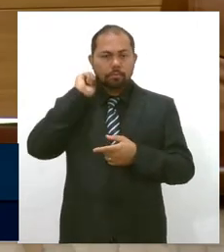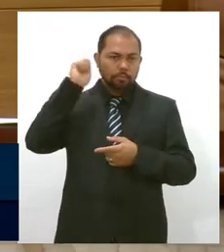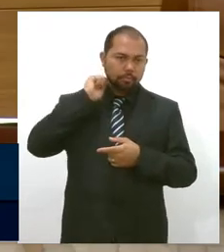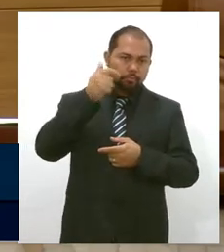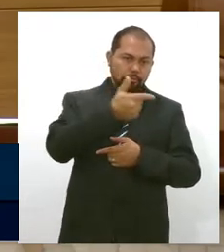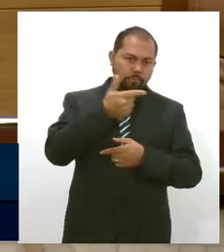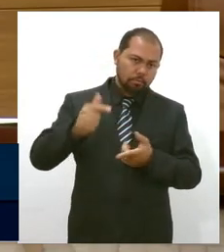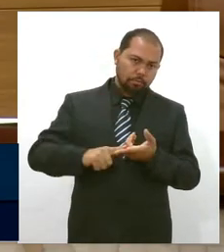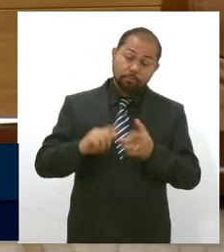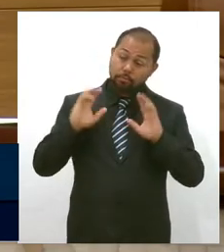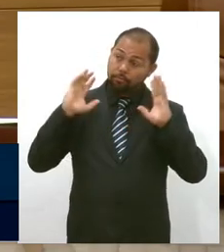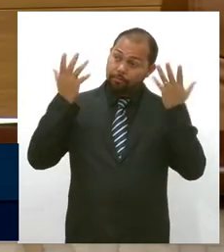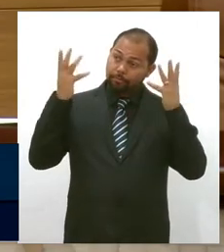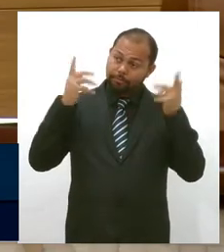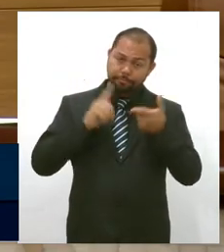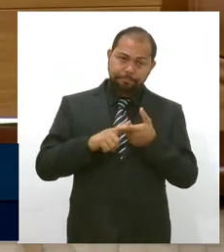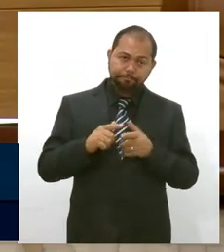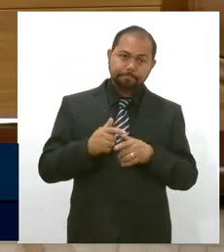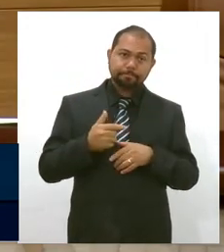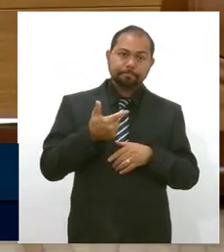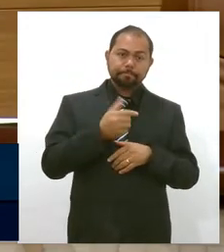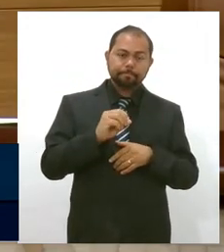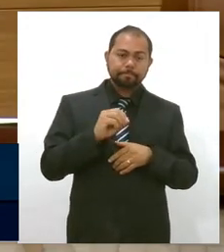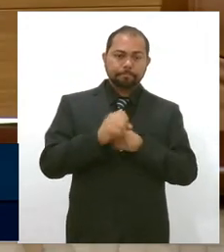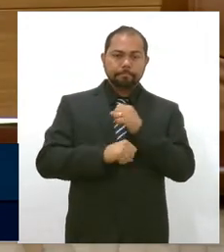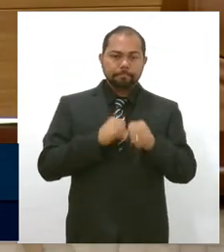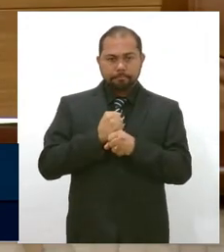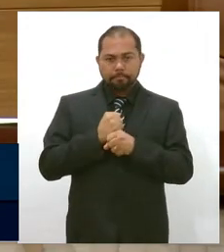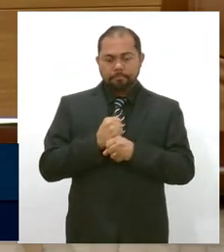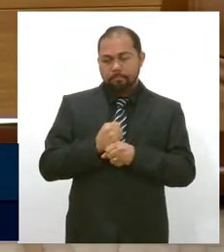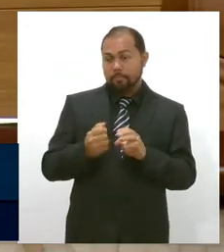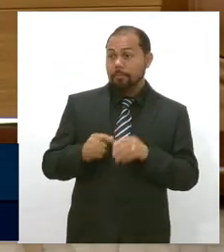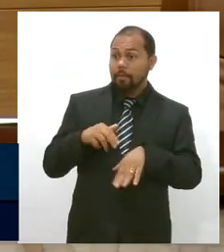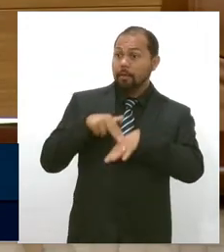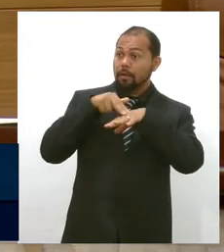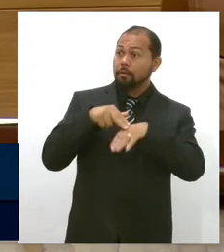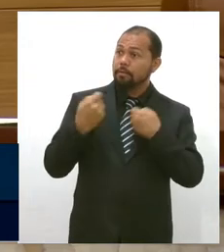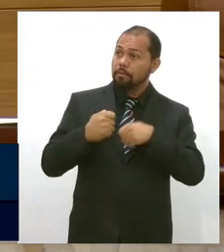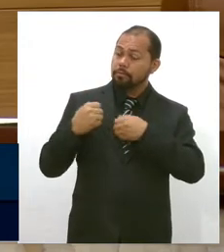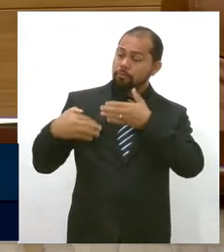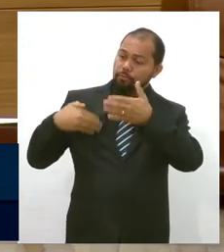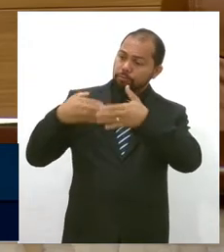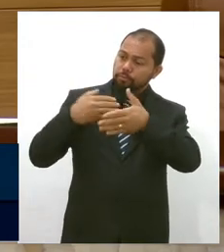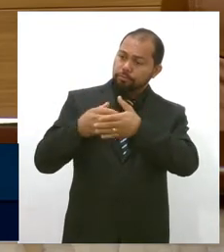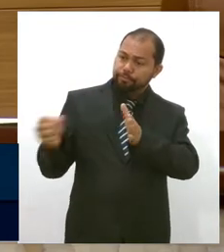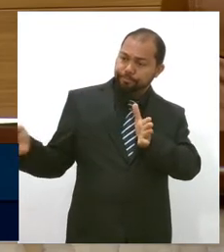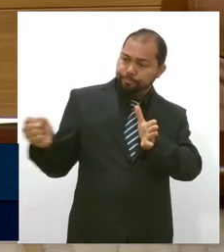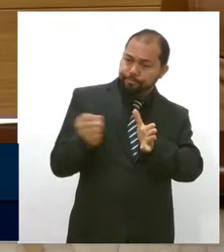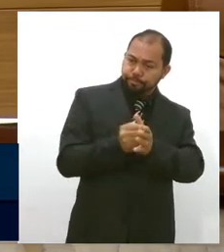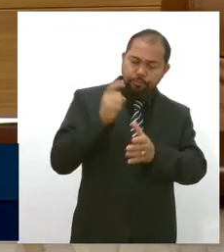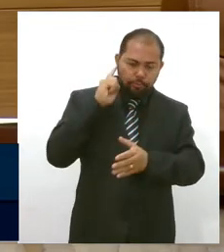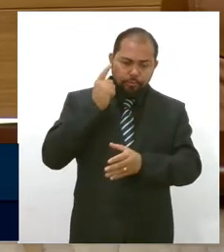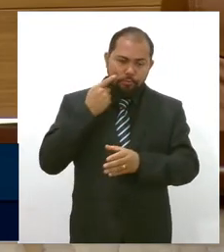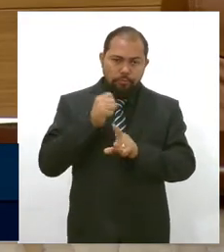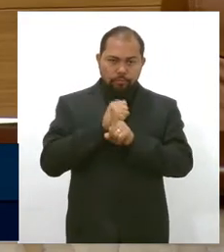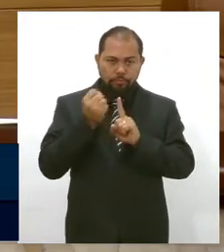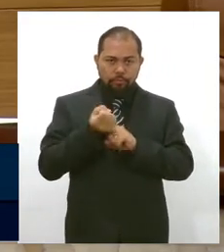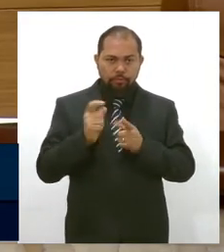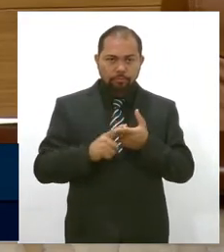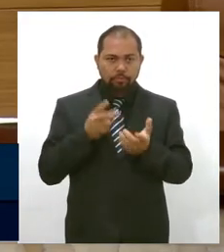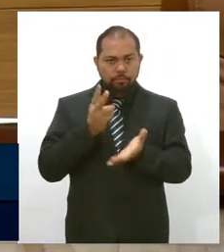da Lei Federal, ressaltando que é necessário avanços na inclusão dos surdos na sociedade. Continuando, frisou que a